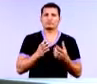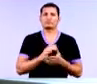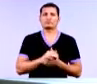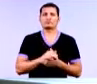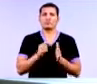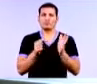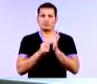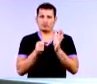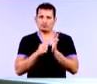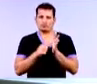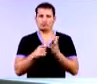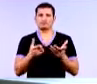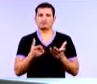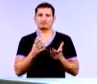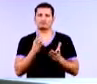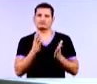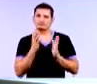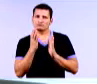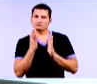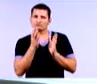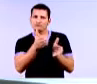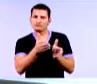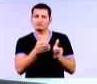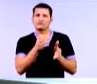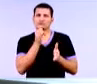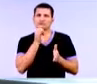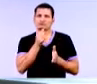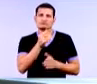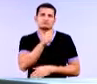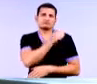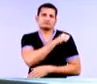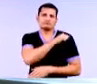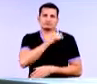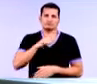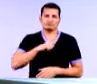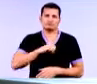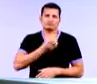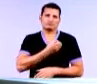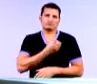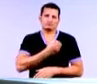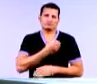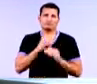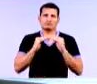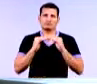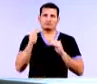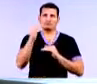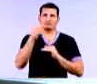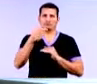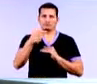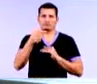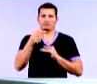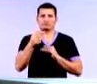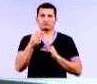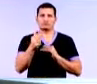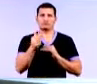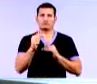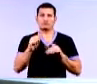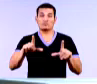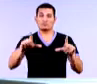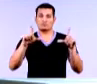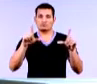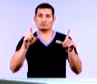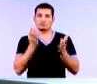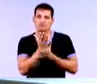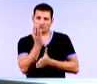que vão dar direcionamento. Se o aluno tiver nota maior que 7, mostra na tela aprovado. Se ele